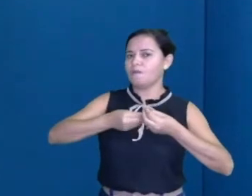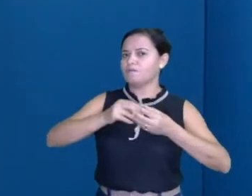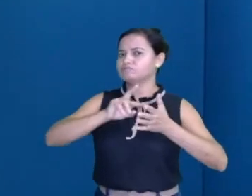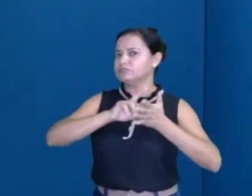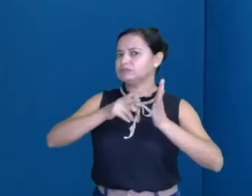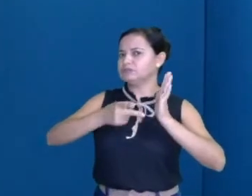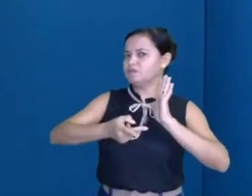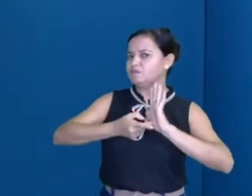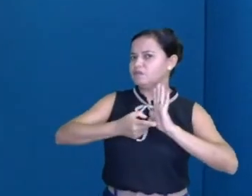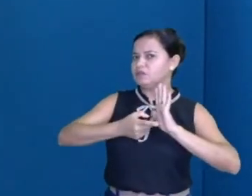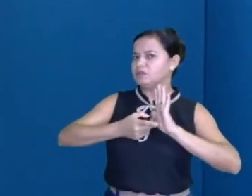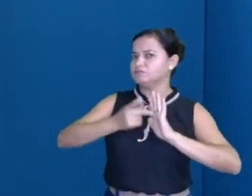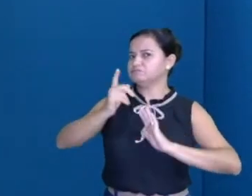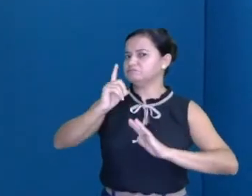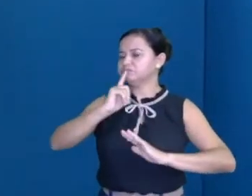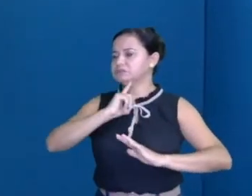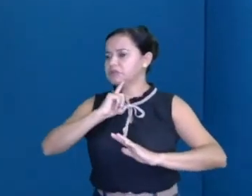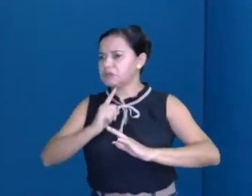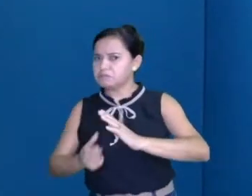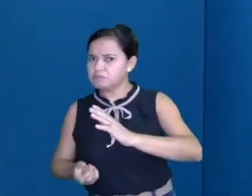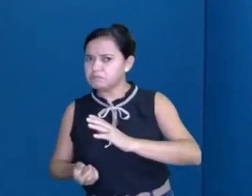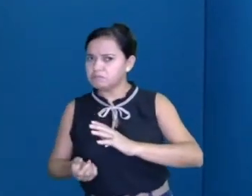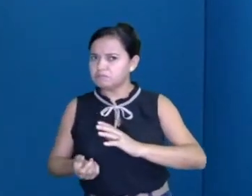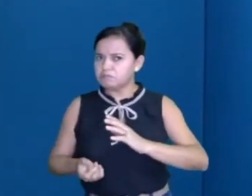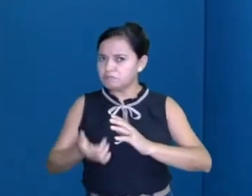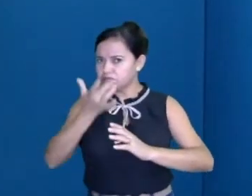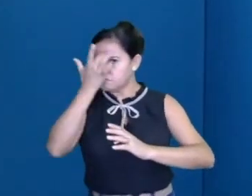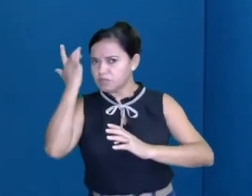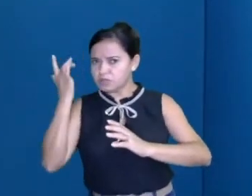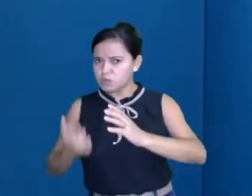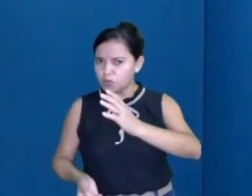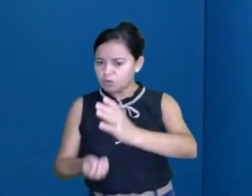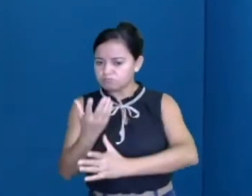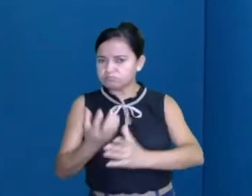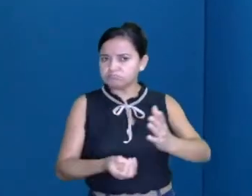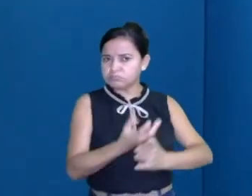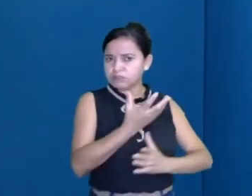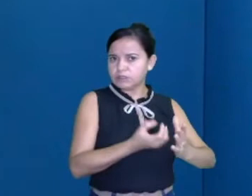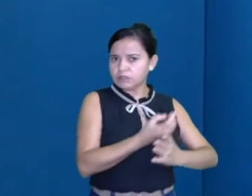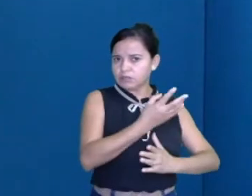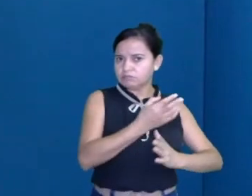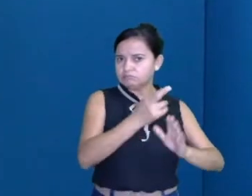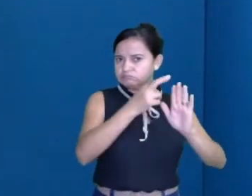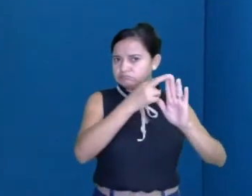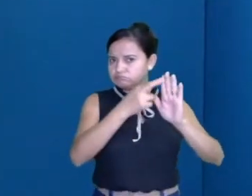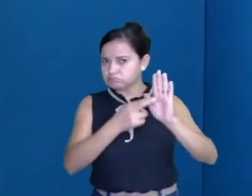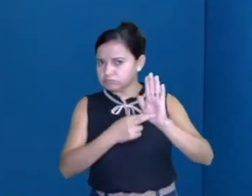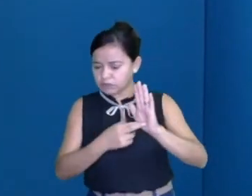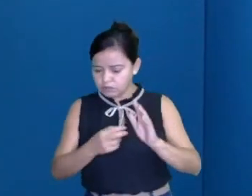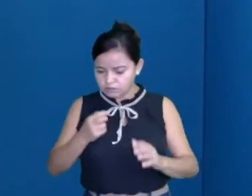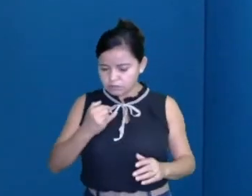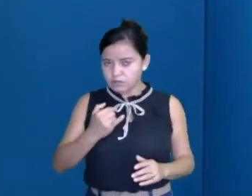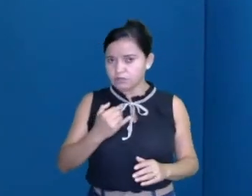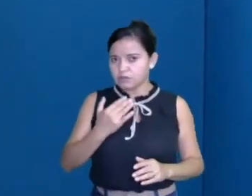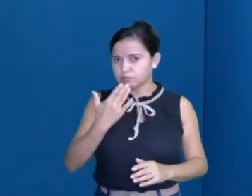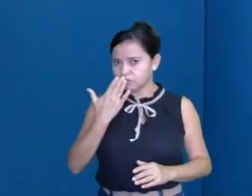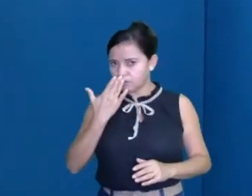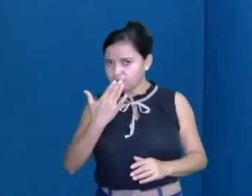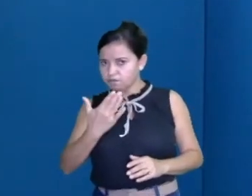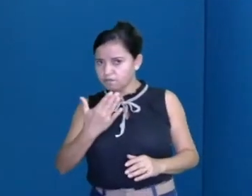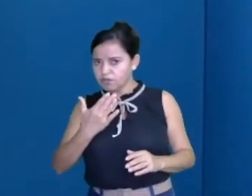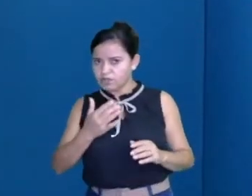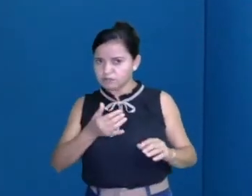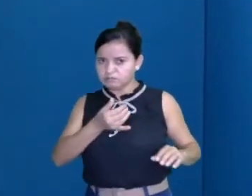com entidades que justamente criam um padrão para qualquer lugar do mundo. Se eu estiver diante de um átomo, estiver diante de uma substância química,